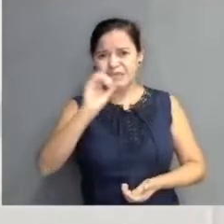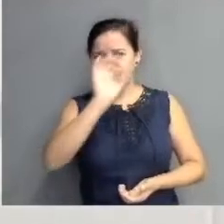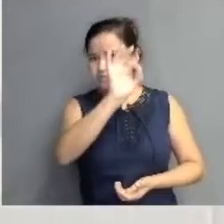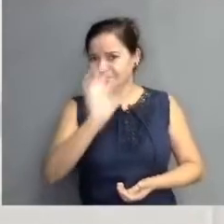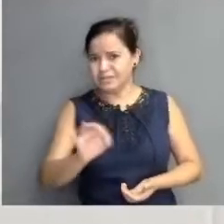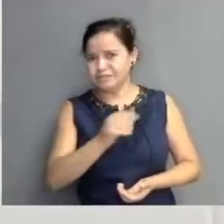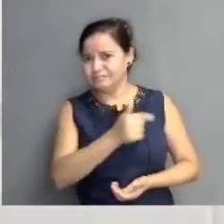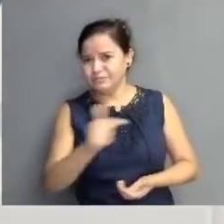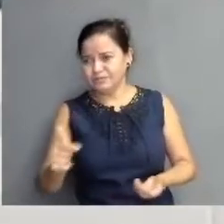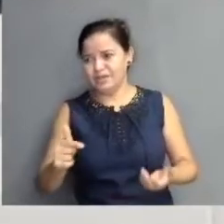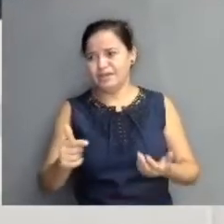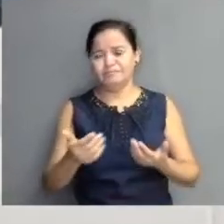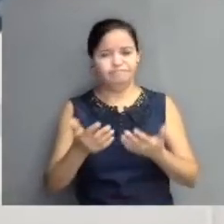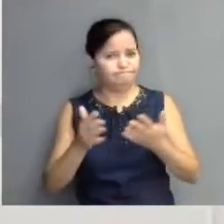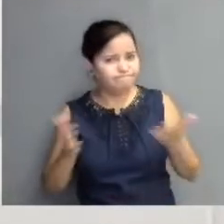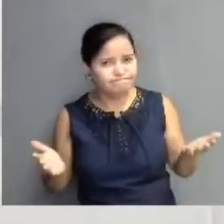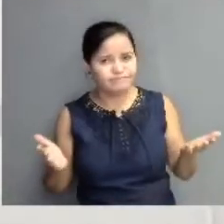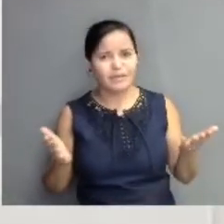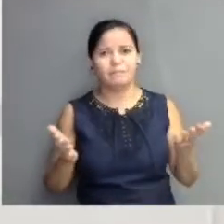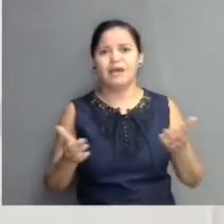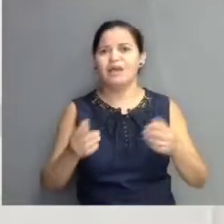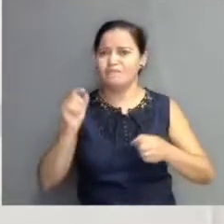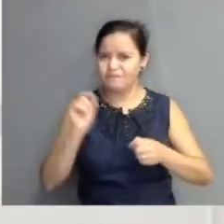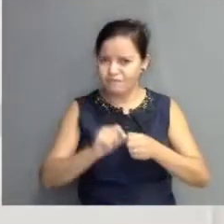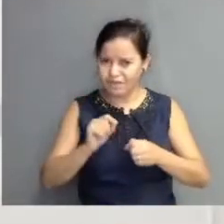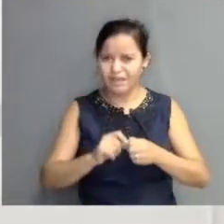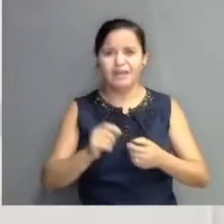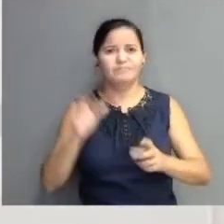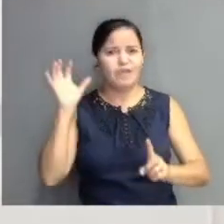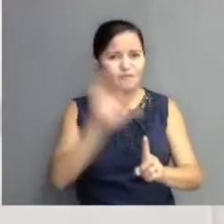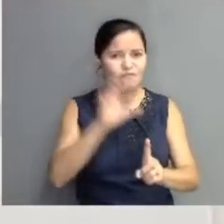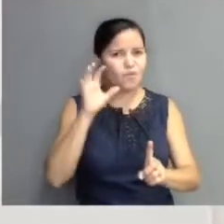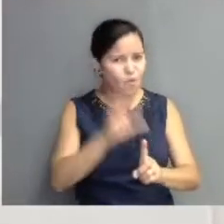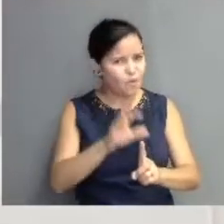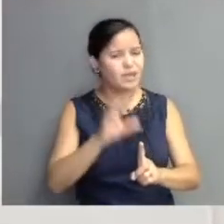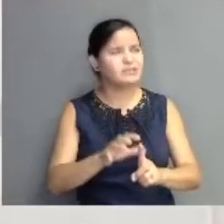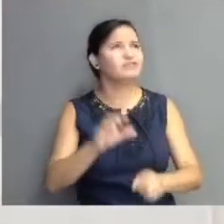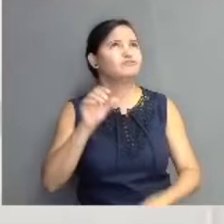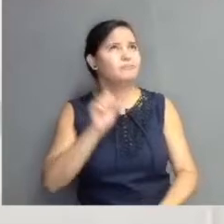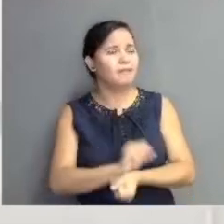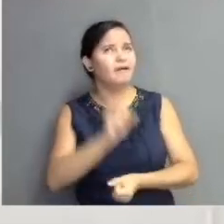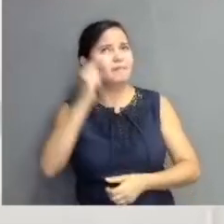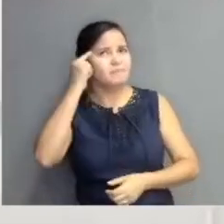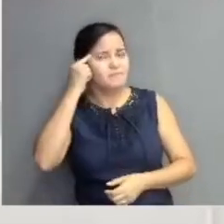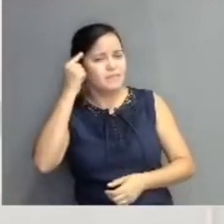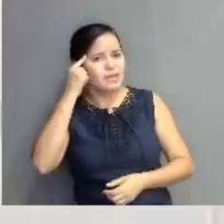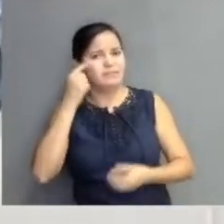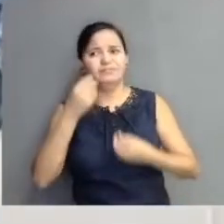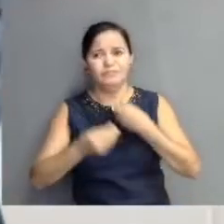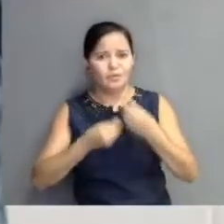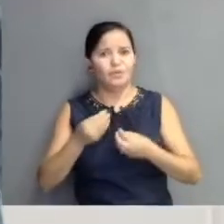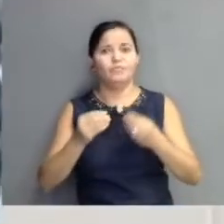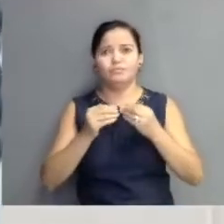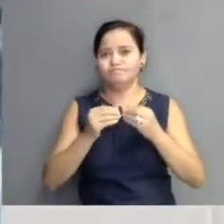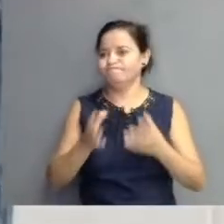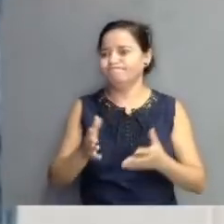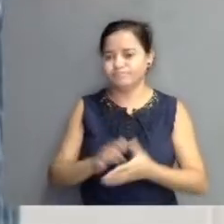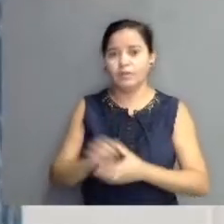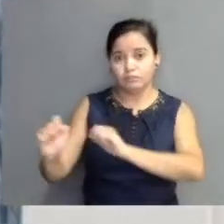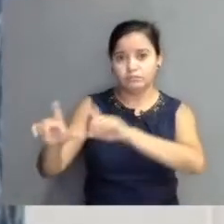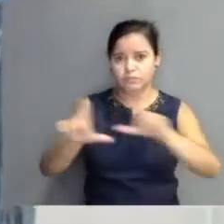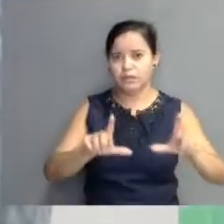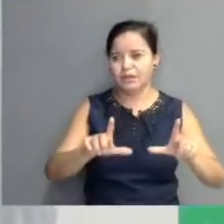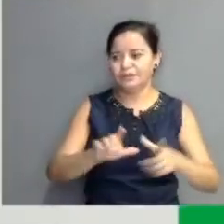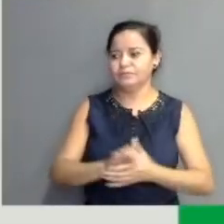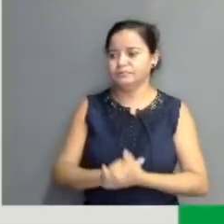é legal, mas na prática, gente, em termos de impacto, a gente para ver que não é. Por gentileza, o próximo slide aí, produção. E